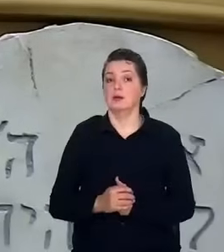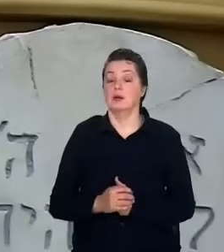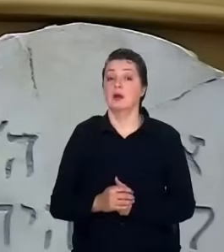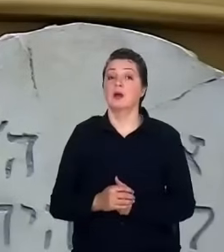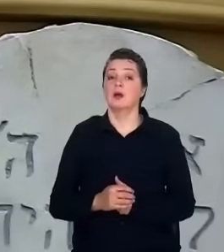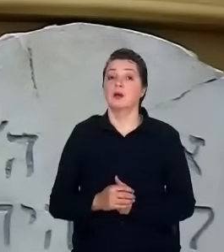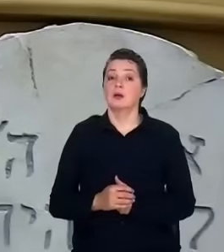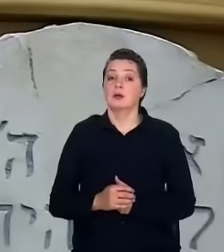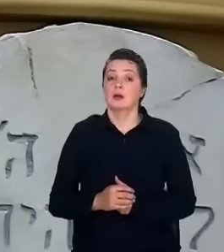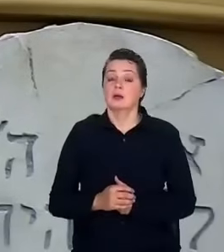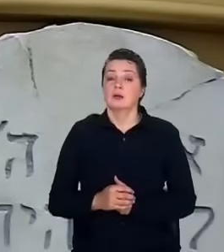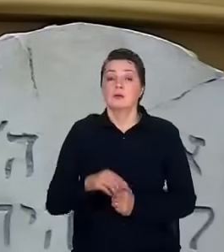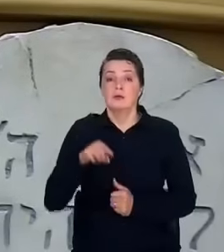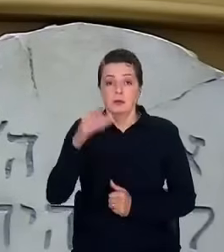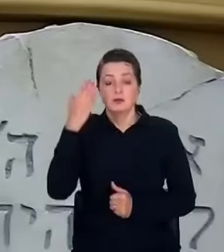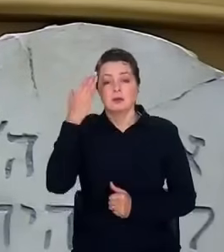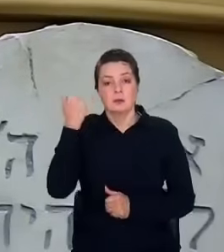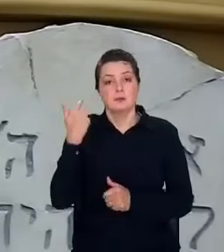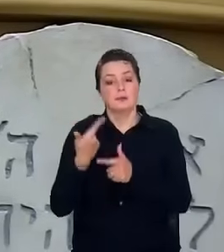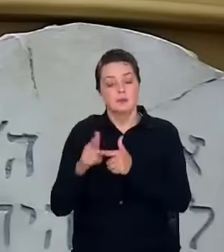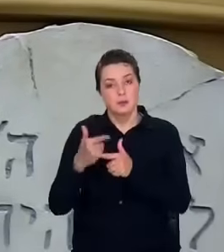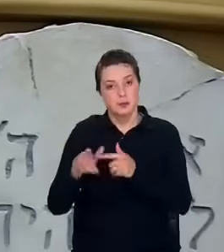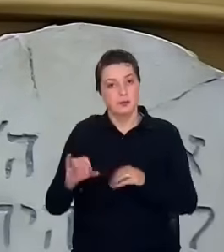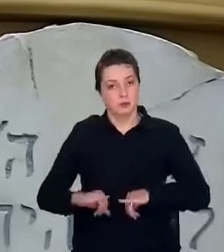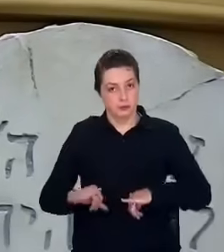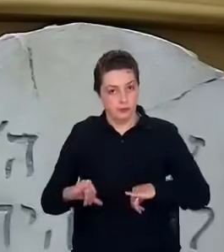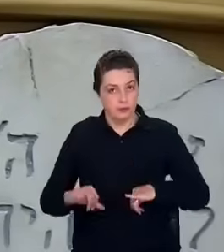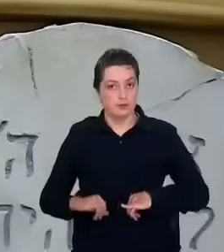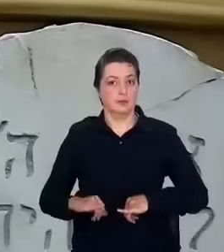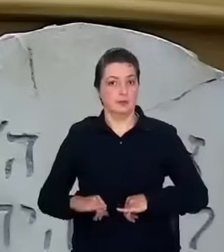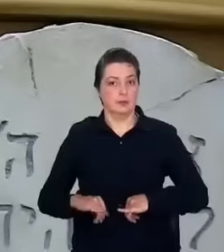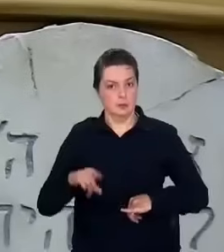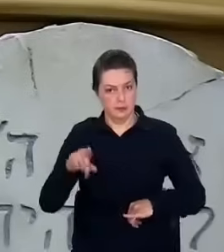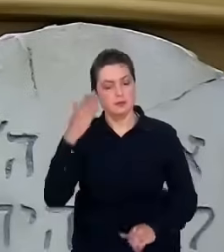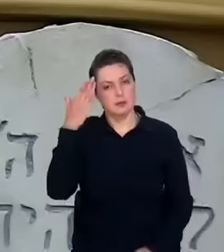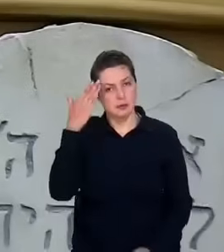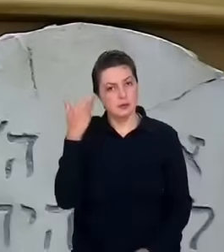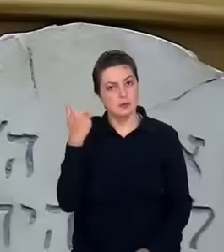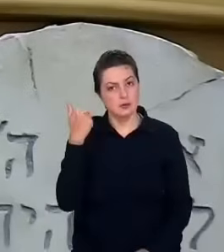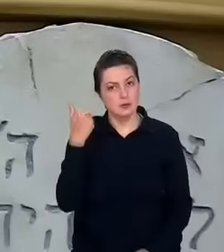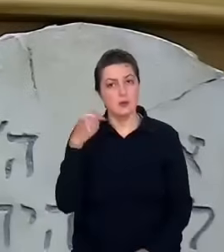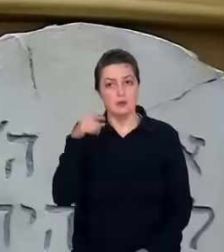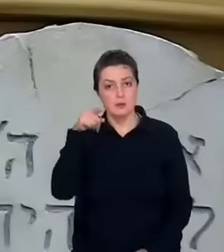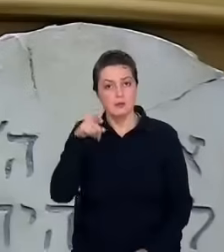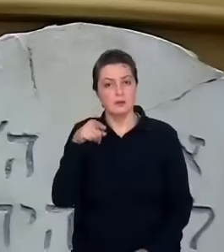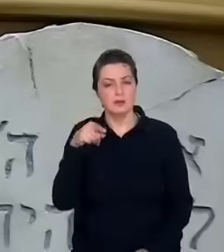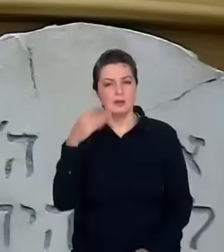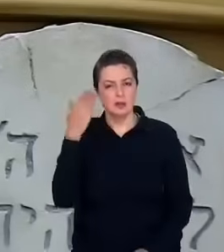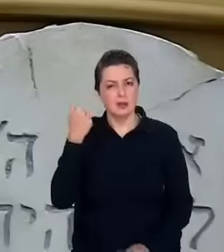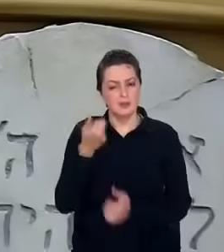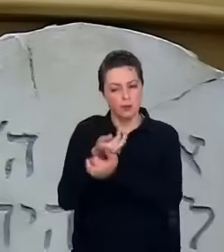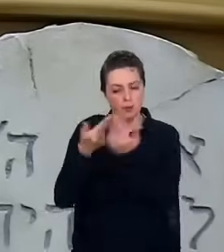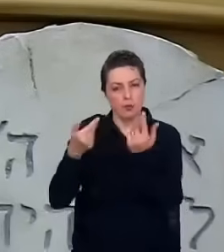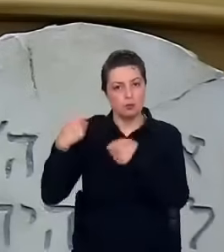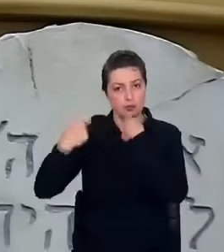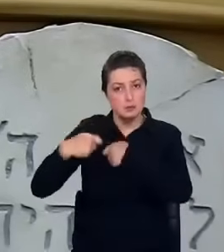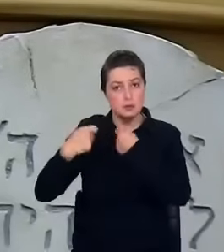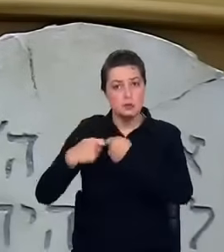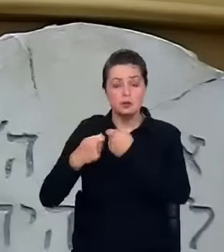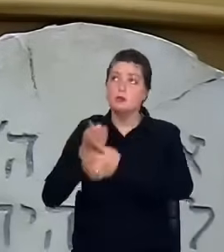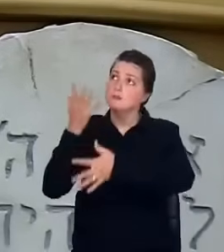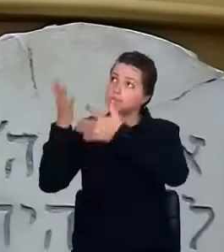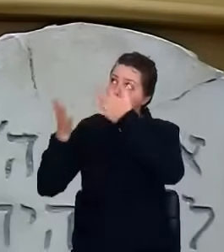sua situação. Amém? De acordo com a sua necessidade.